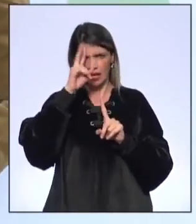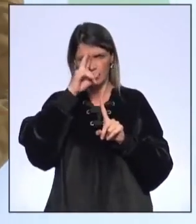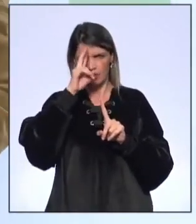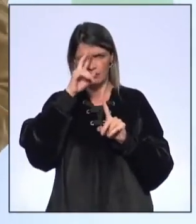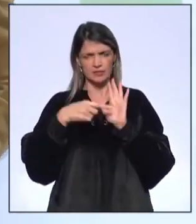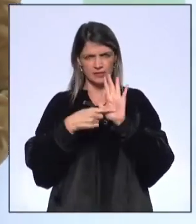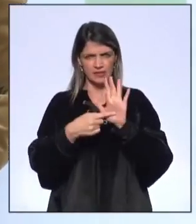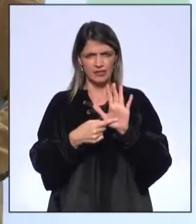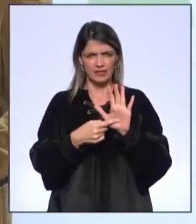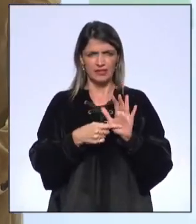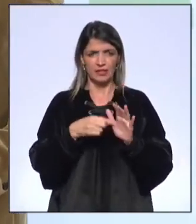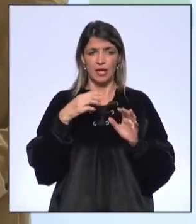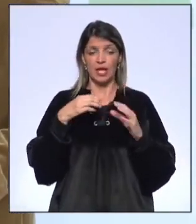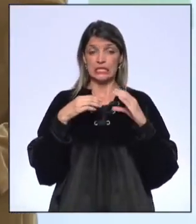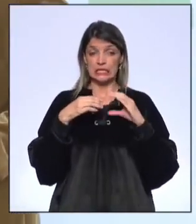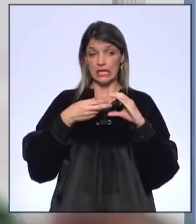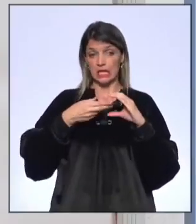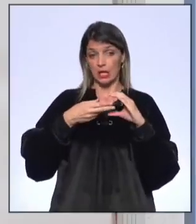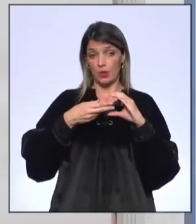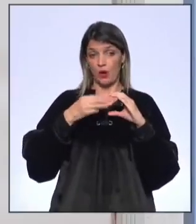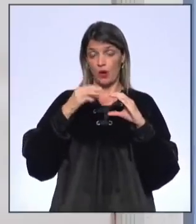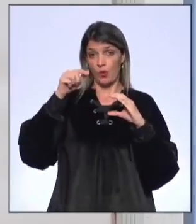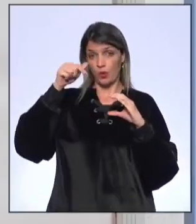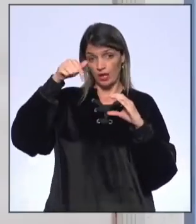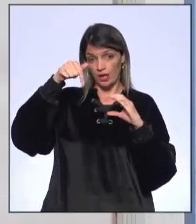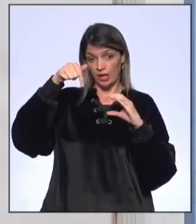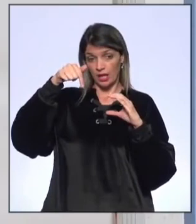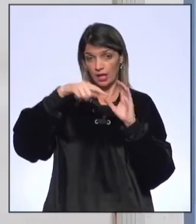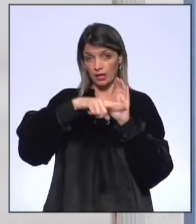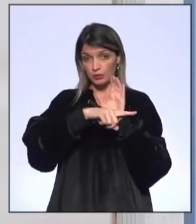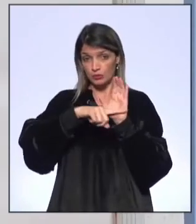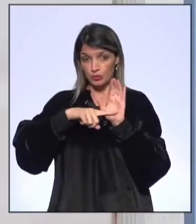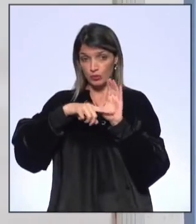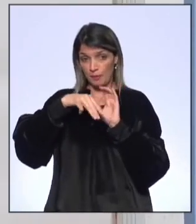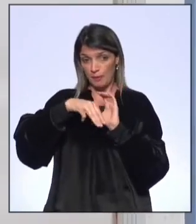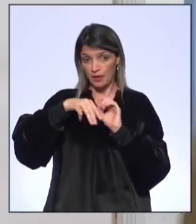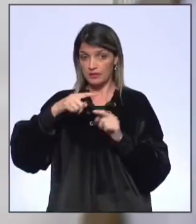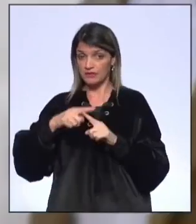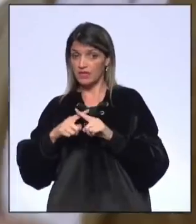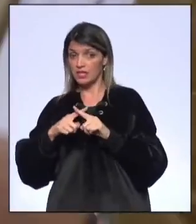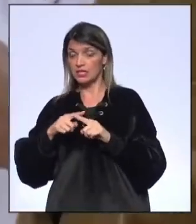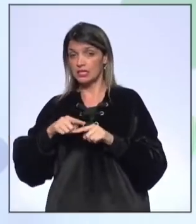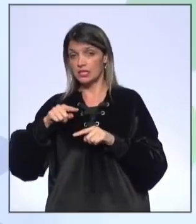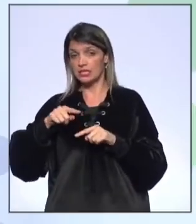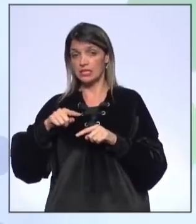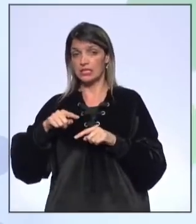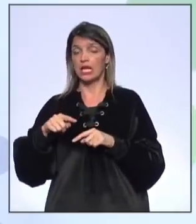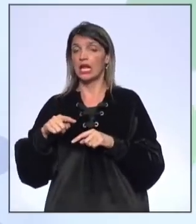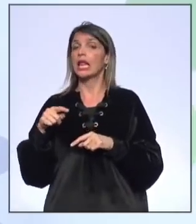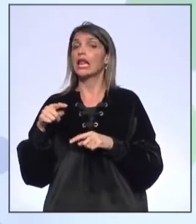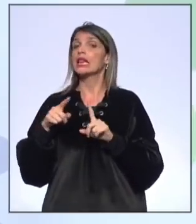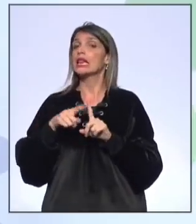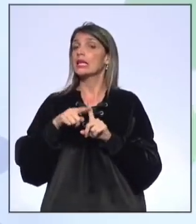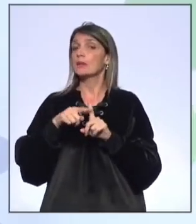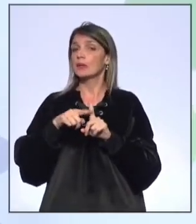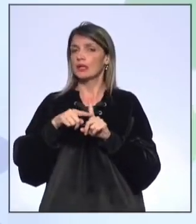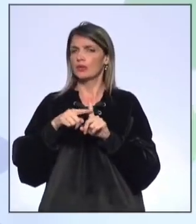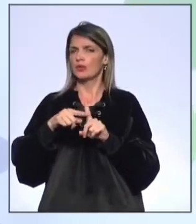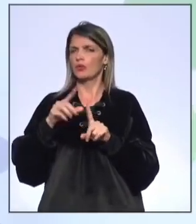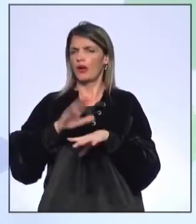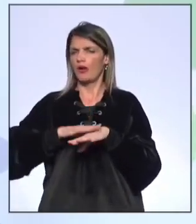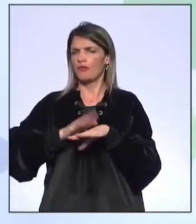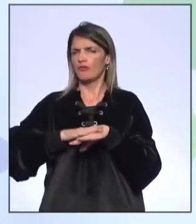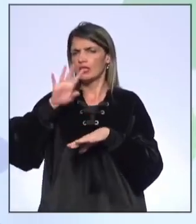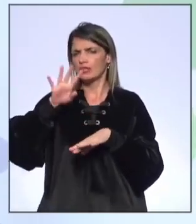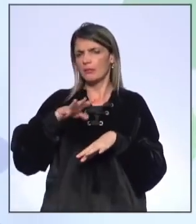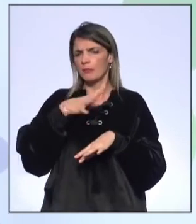Calor específico depende da massa e a variação de temperatura, né? Aí observamos o quê? Uma tabelinha.